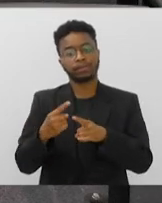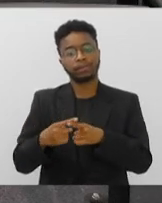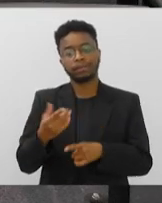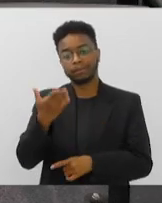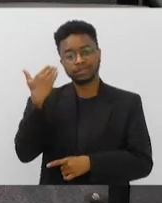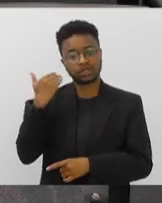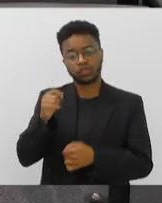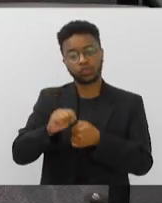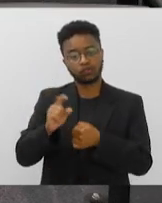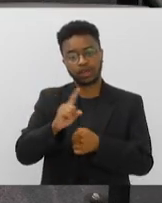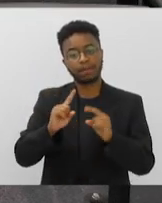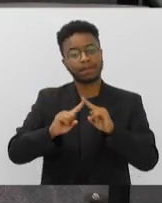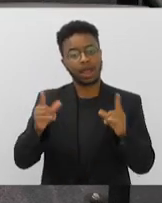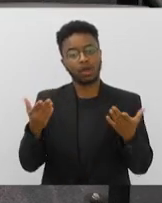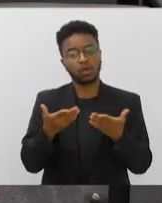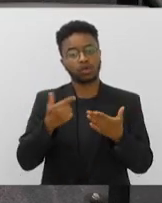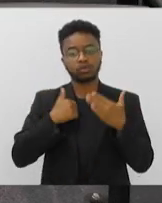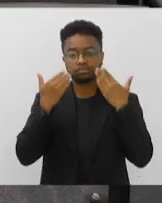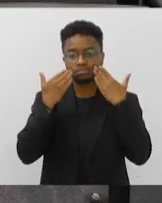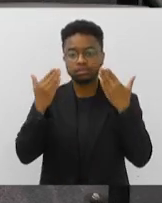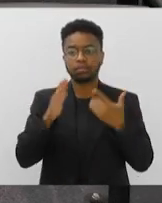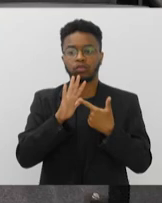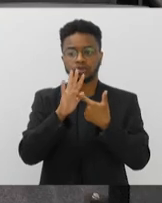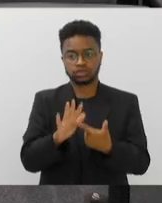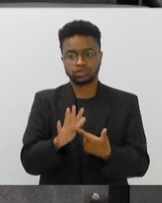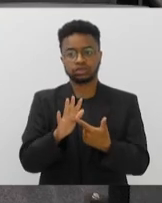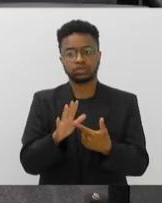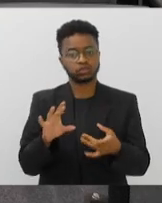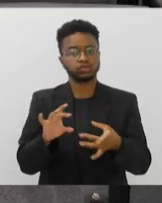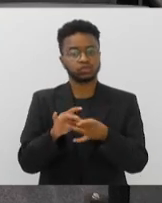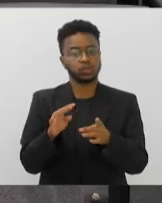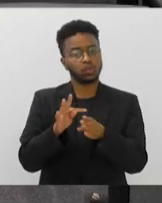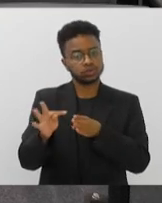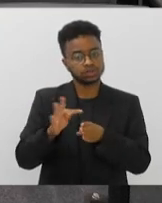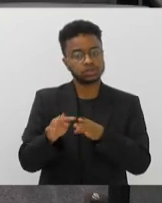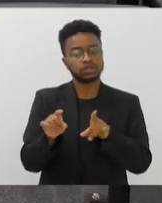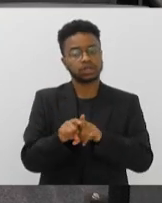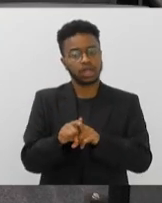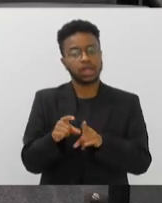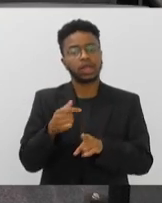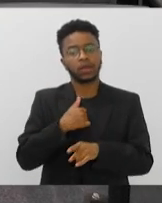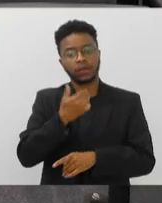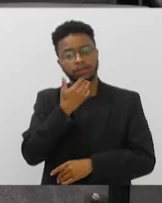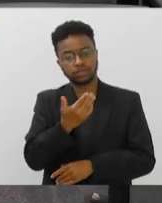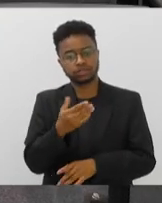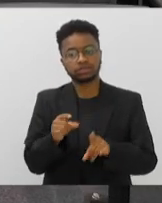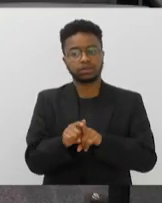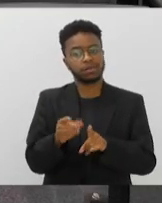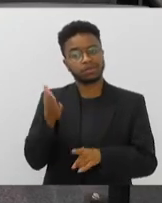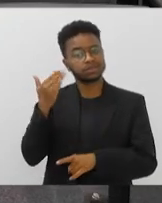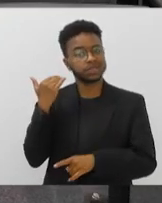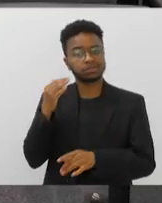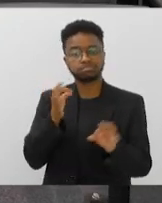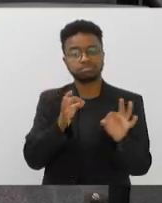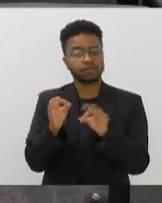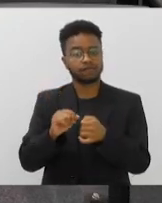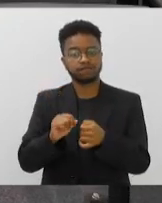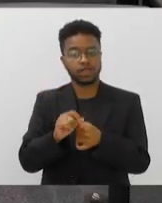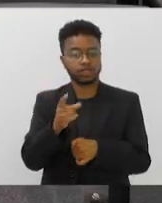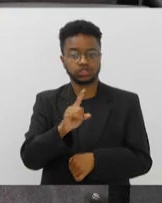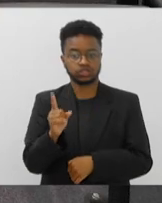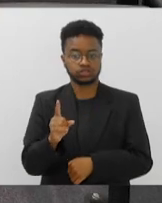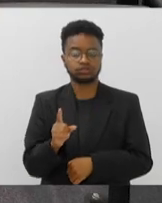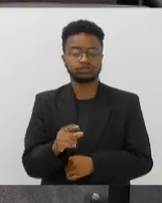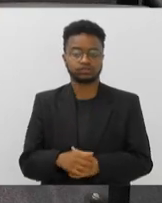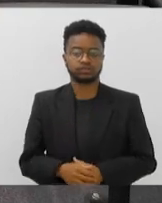expondo agora tô conseguindo fazer isso né com o Conselho Tutelar tô lá solicitando exigindo porque também nunca foi direcionado né nunca